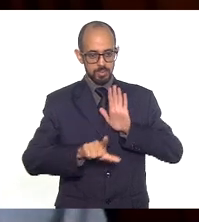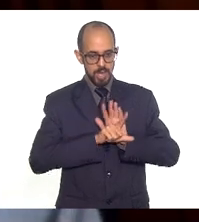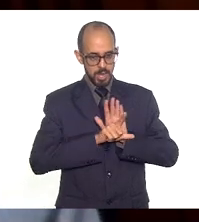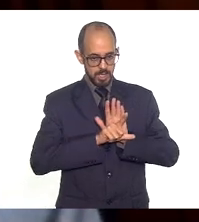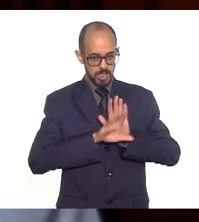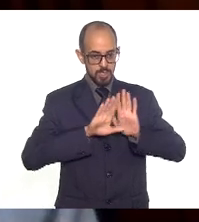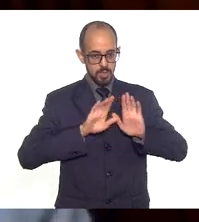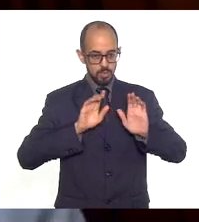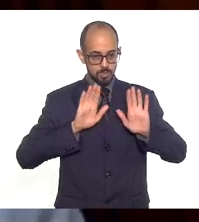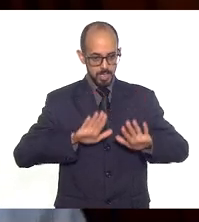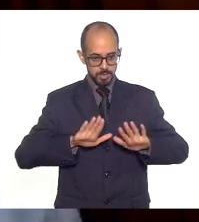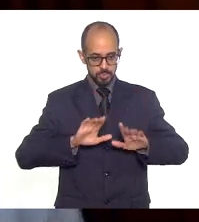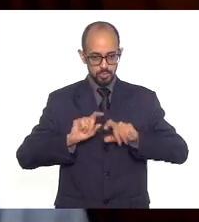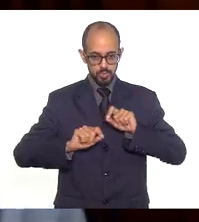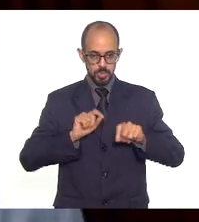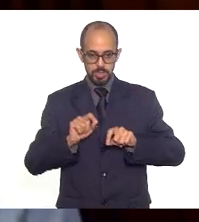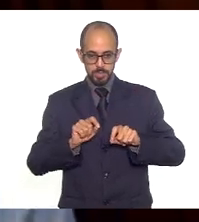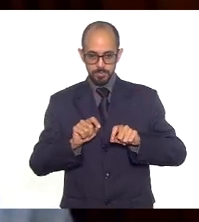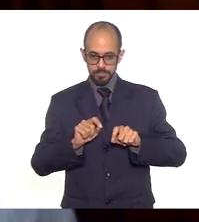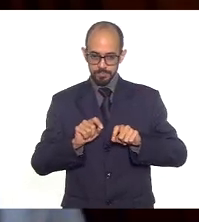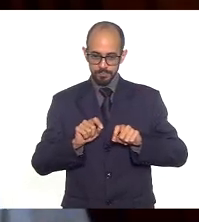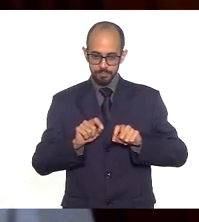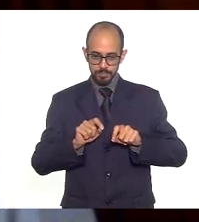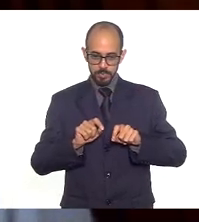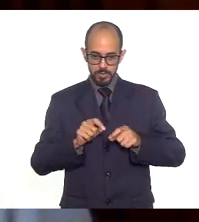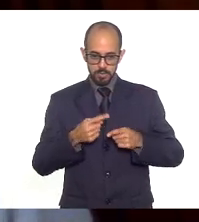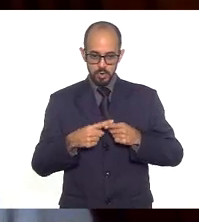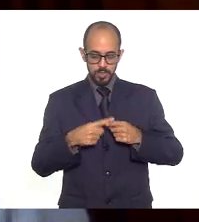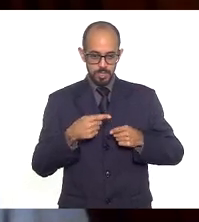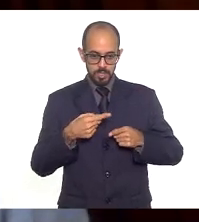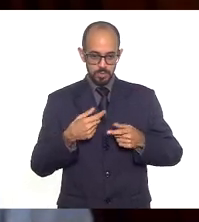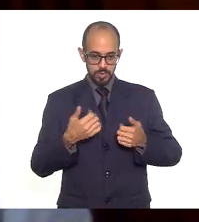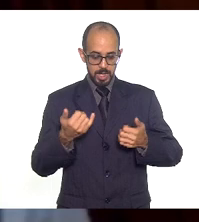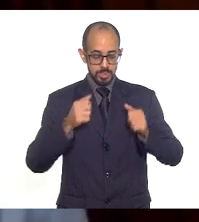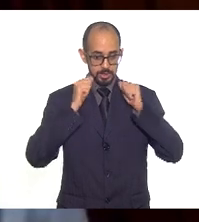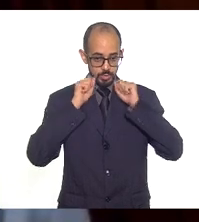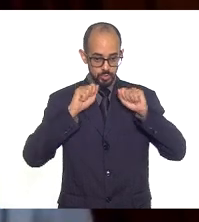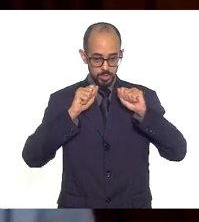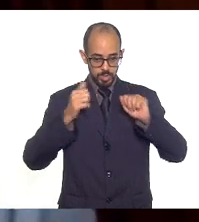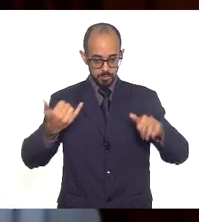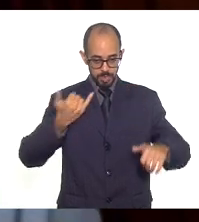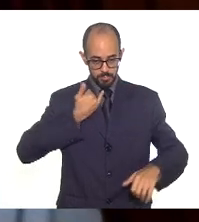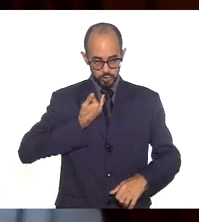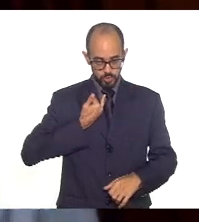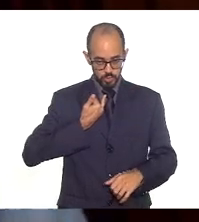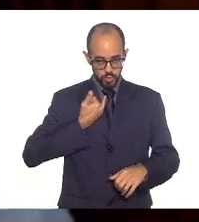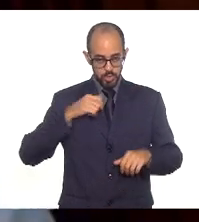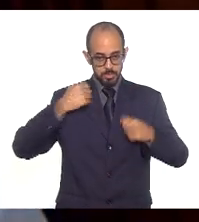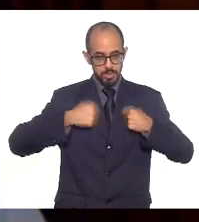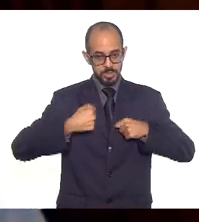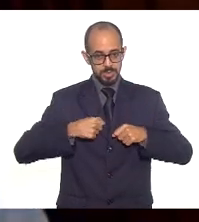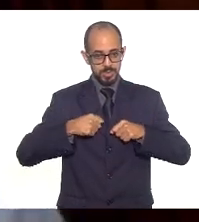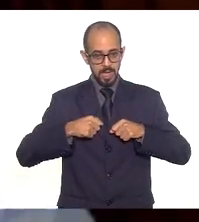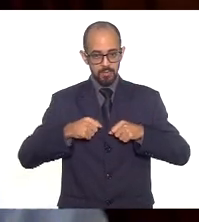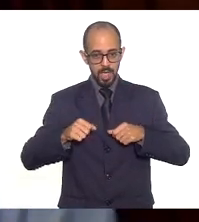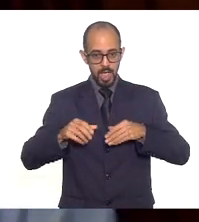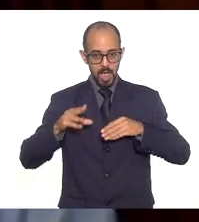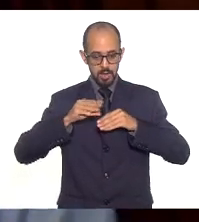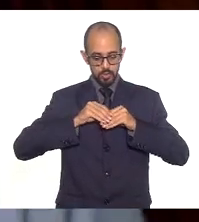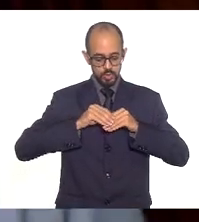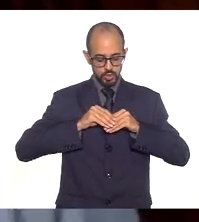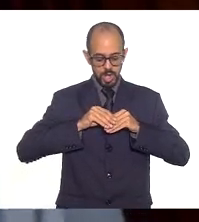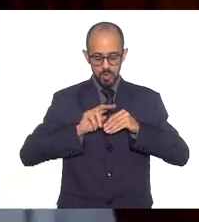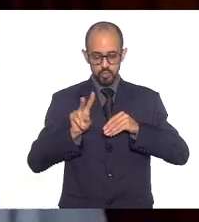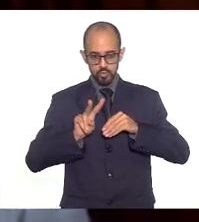O que a gente quer tentar, que senão, pelo que a assessoria está informando, teria que aglutinar o teu